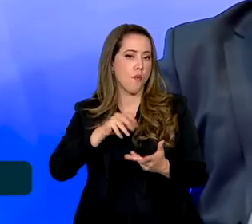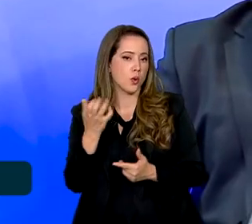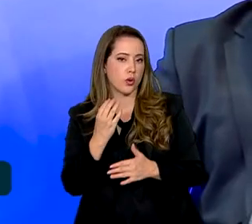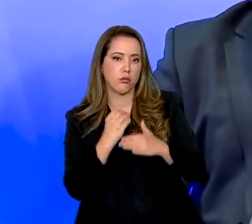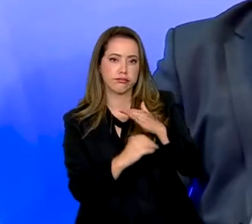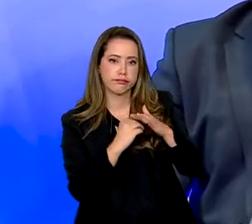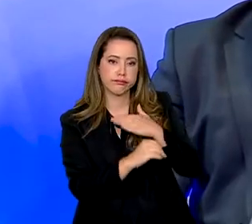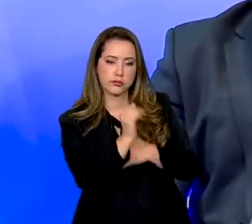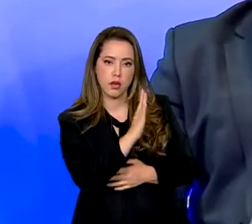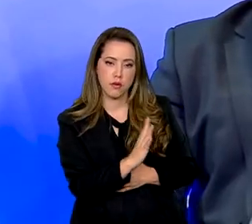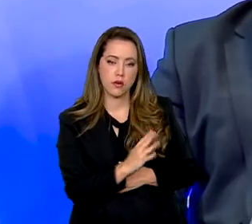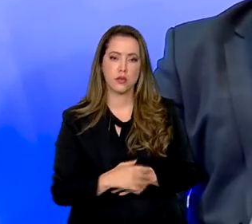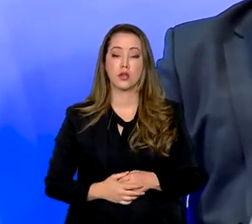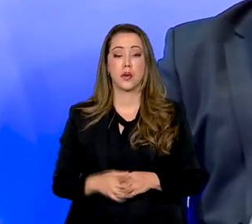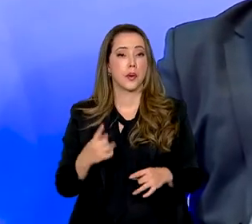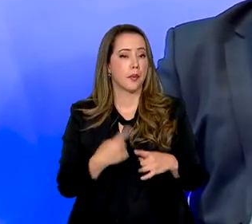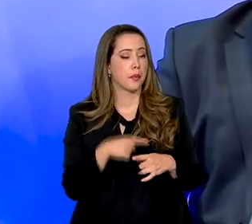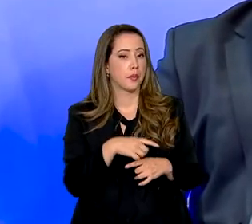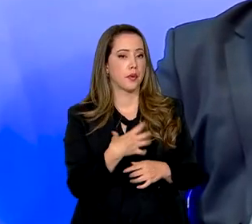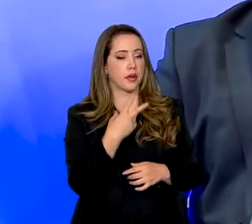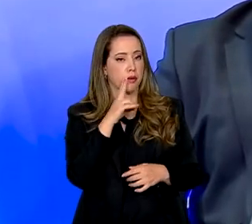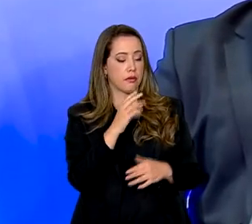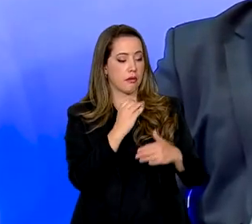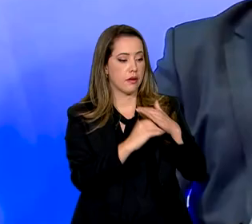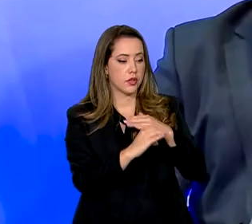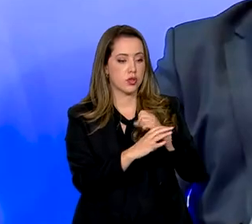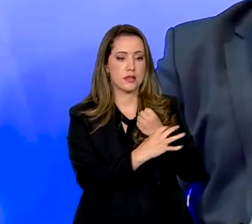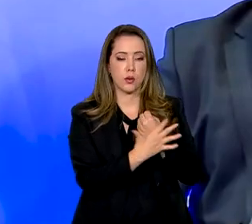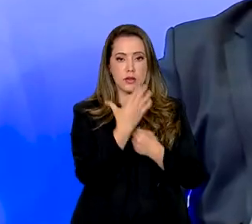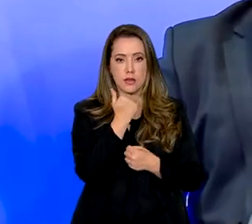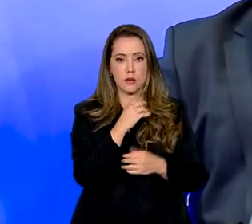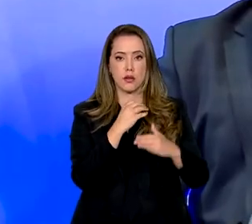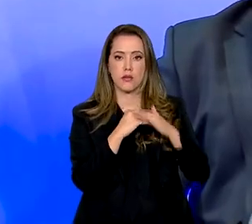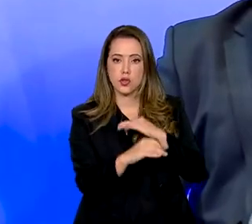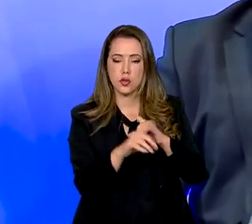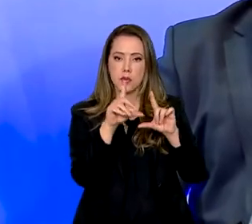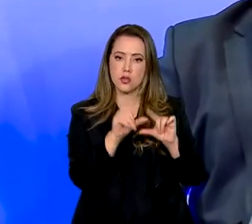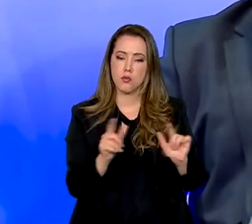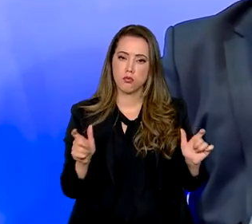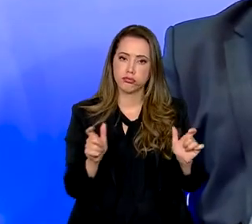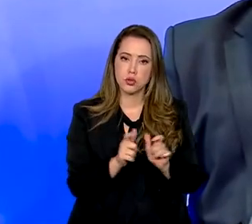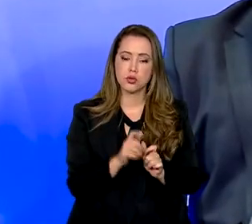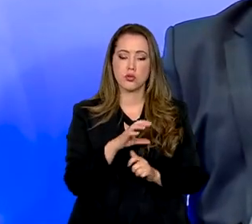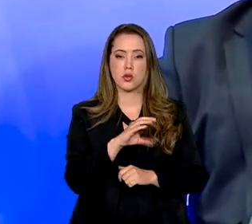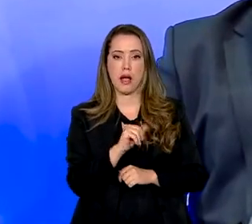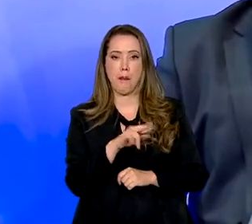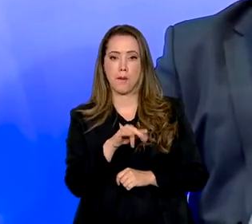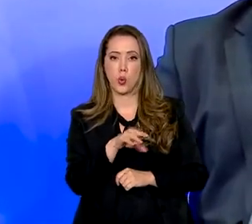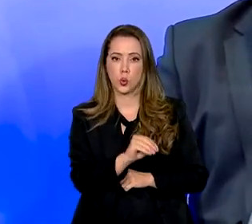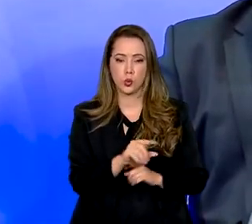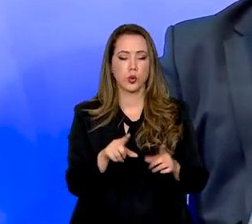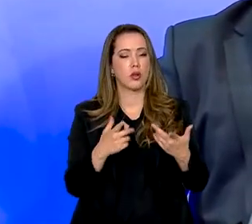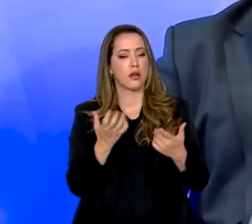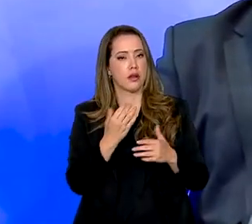Brasil. Quer investir no Brasil por segurança alimentar, quer investir no Brasil por redução da emissão de carbono, quer investir no